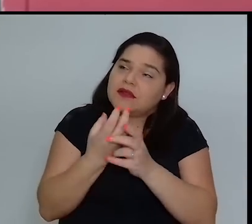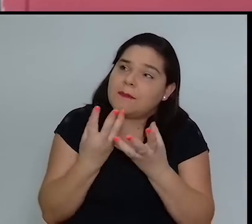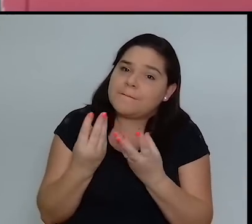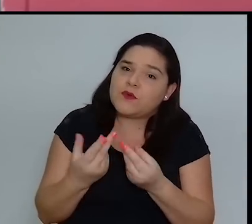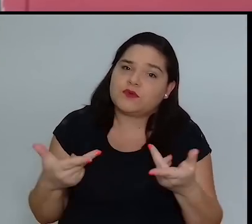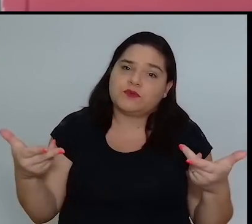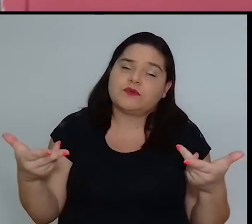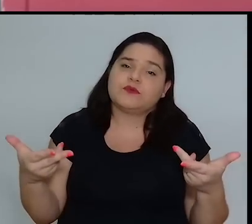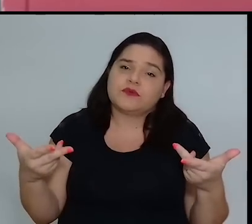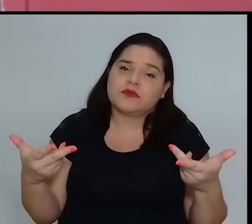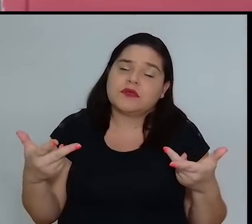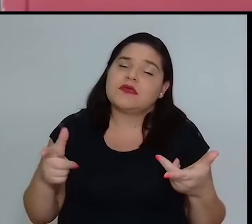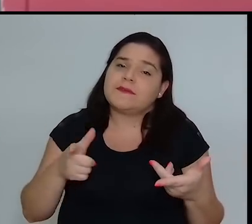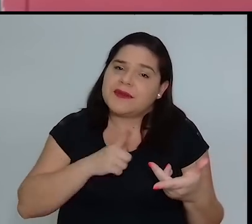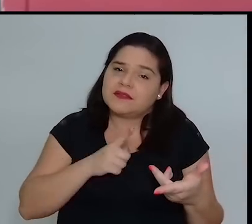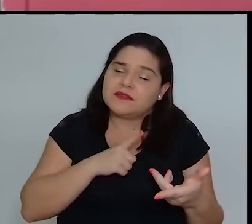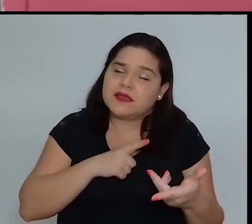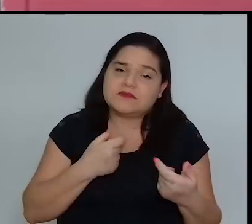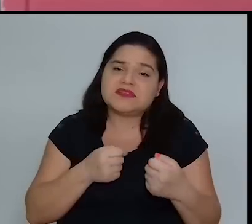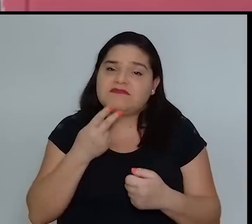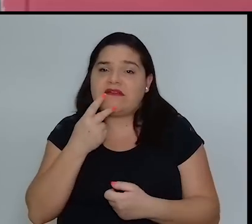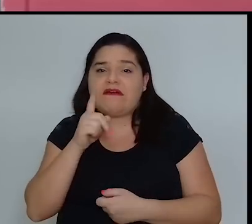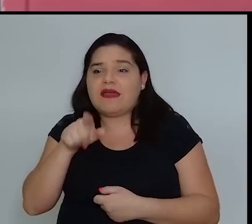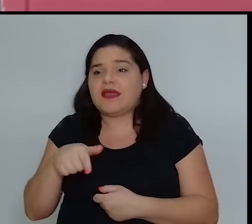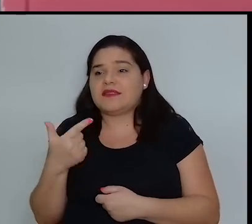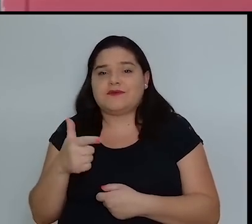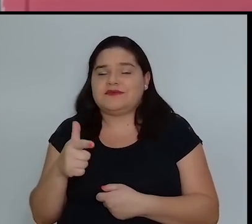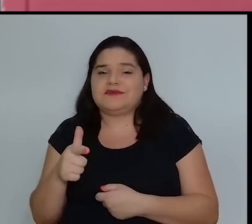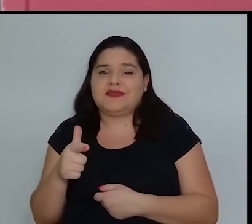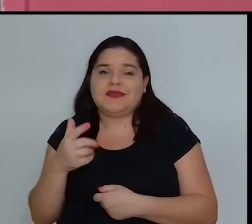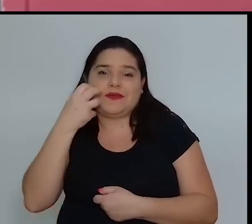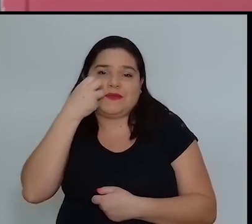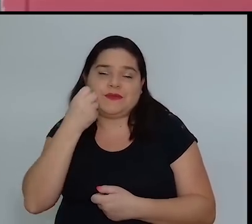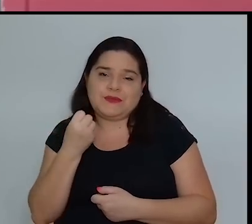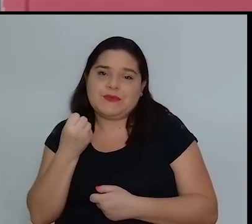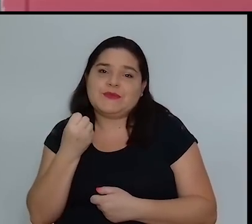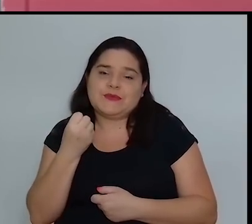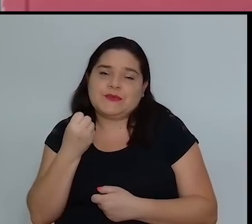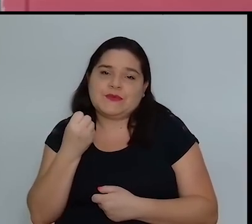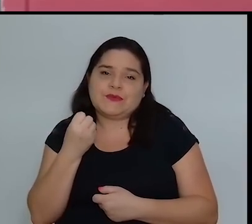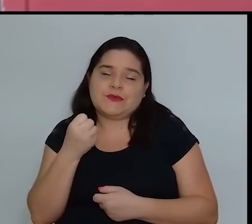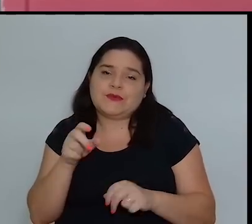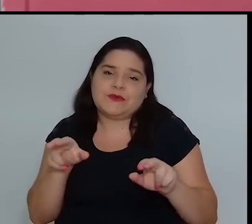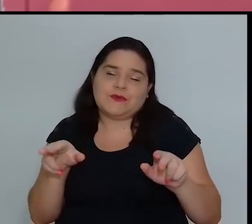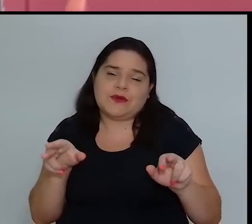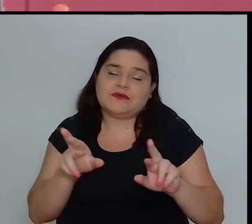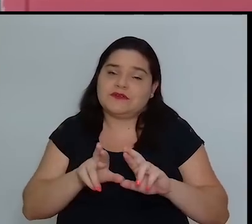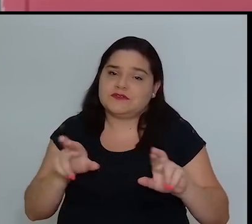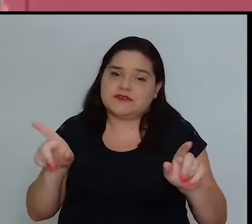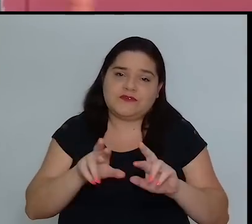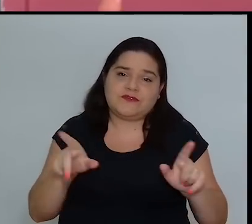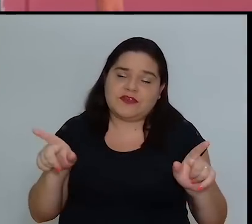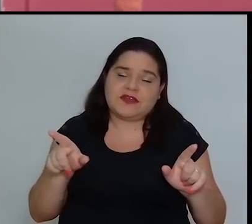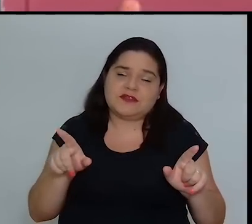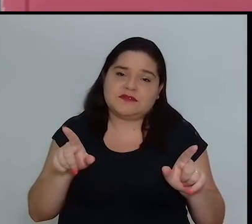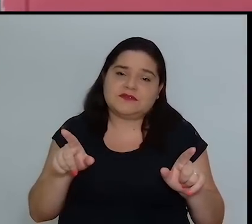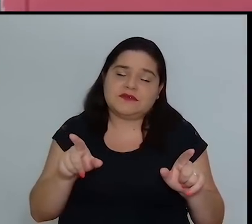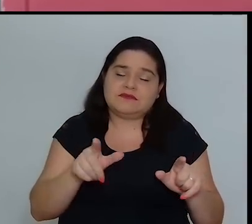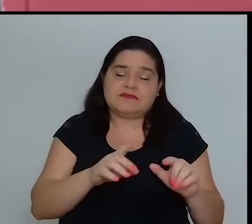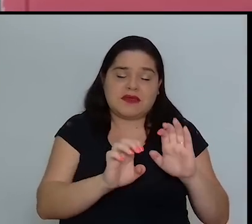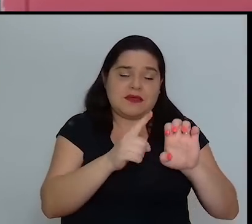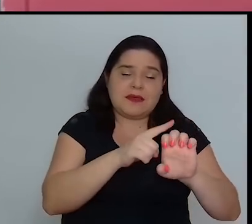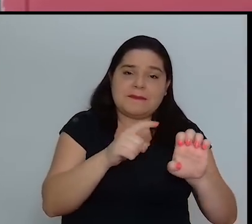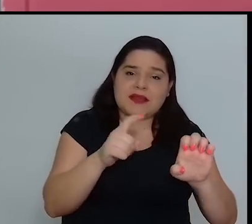e para que a gente tem abundância a gente não pode tratar uma organização da Viviane Sena como é uma organização por exemplo de um morador de uma favela